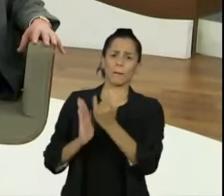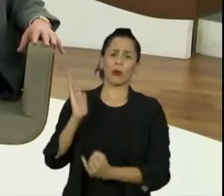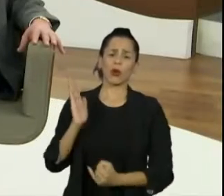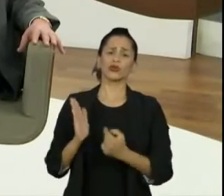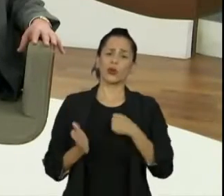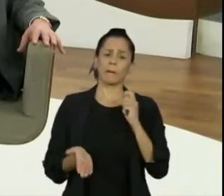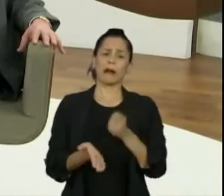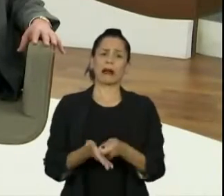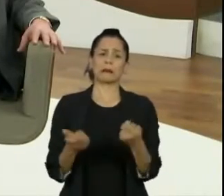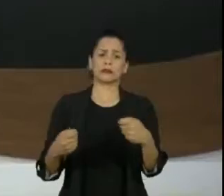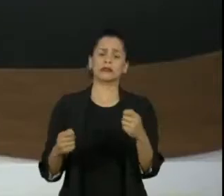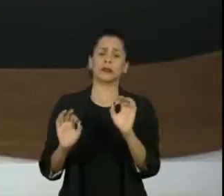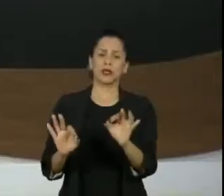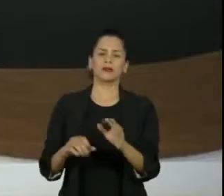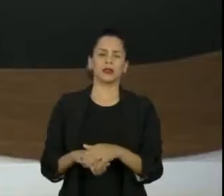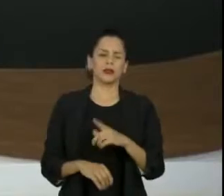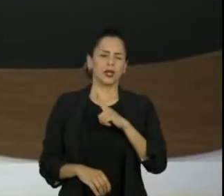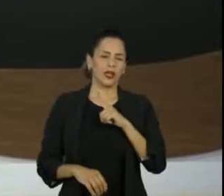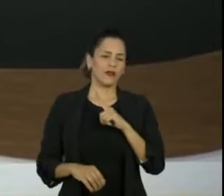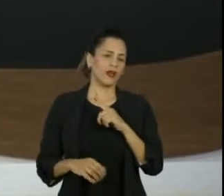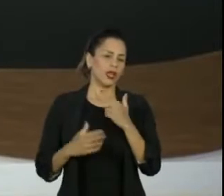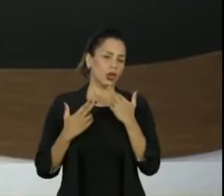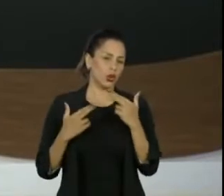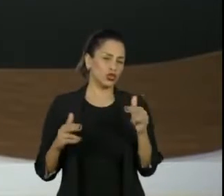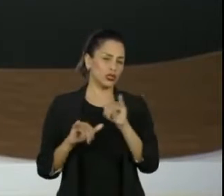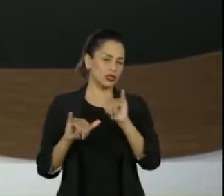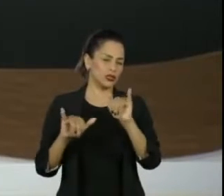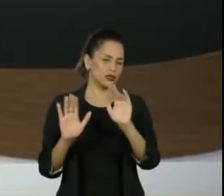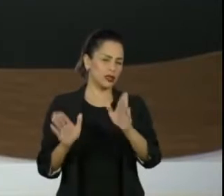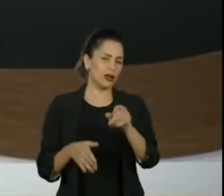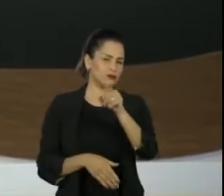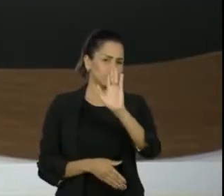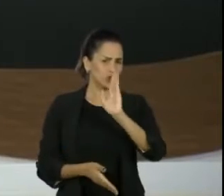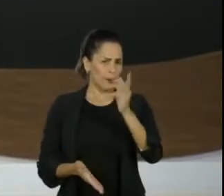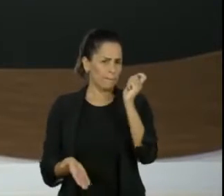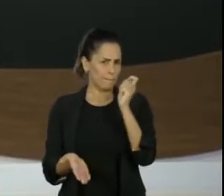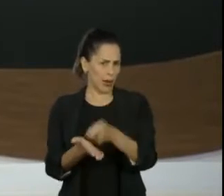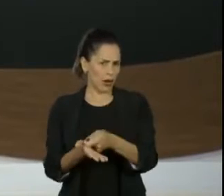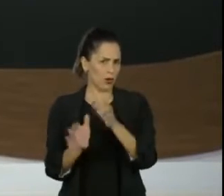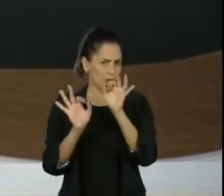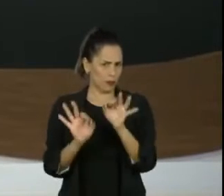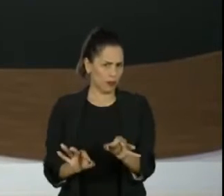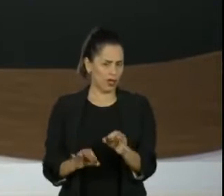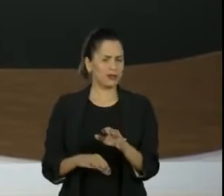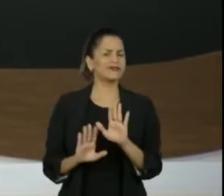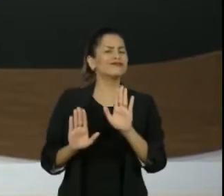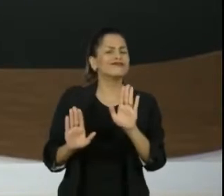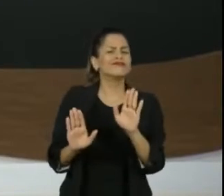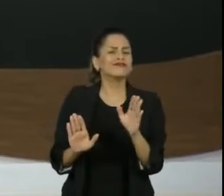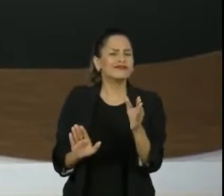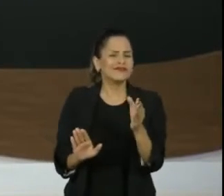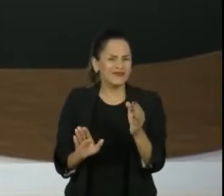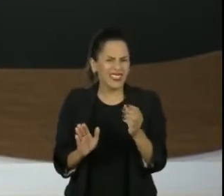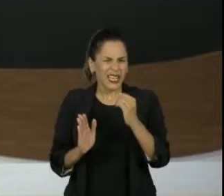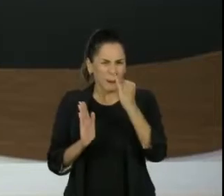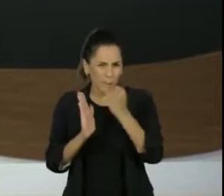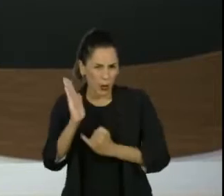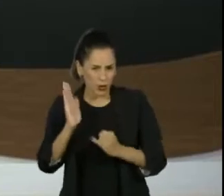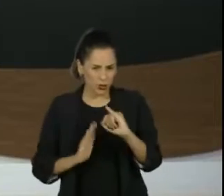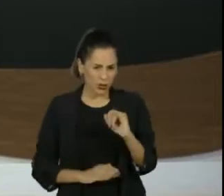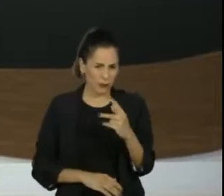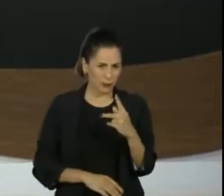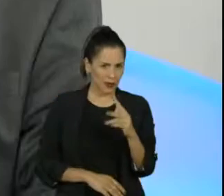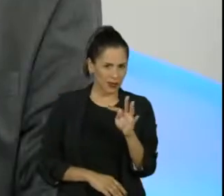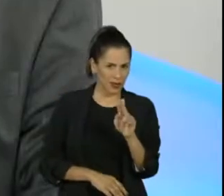dias atrás de que teria sido quitada uma parte dessa dívida. Afinal, qual é o valor da dívida? Houve uma parte quitada, não